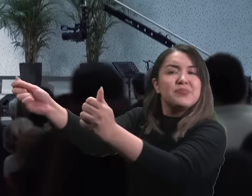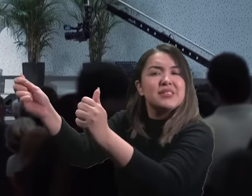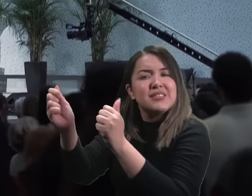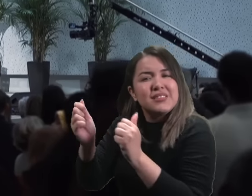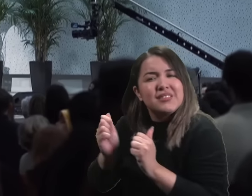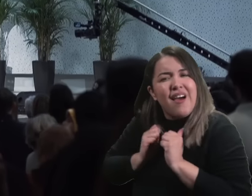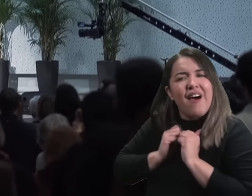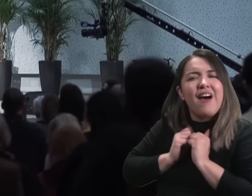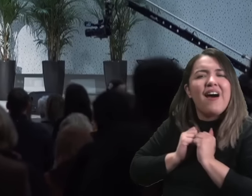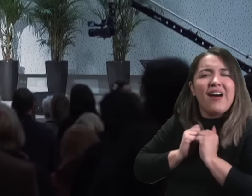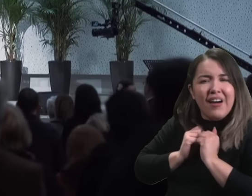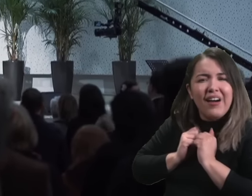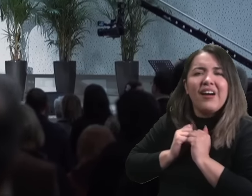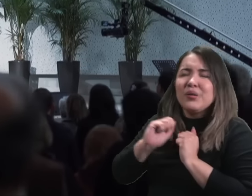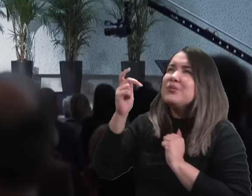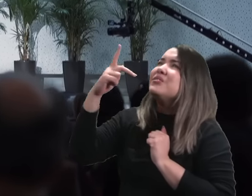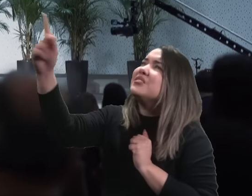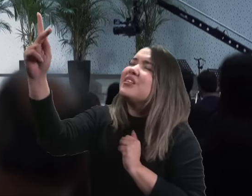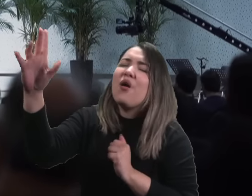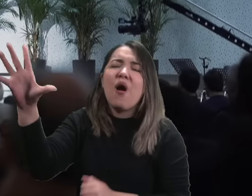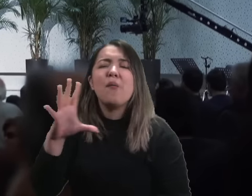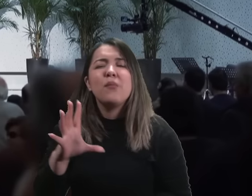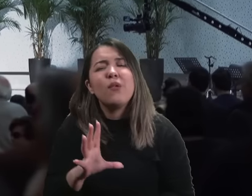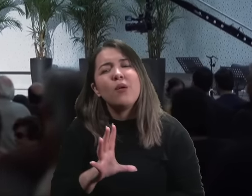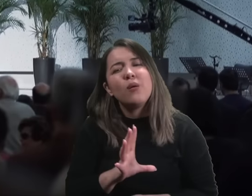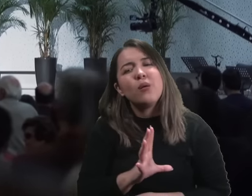me dá o seu